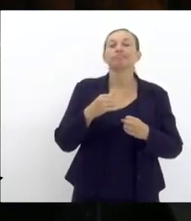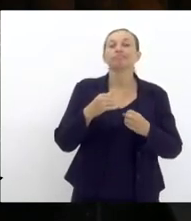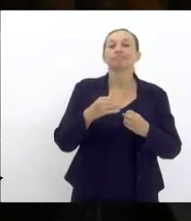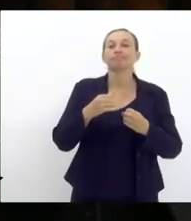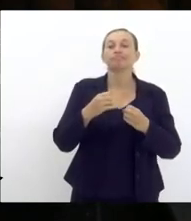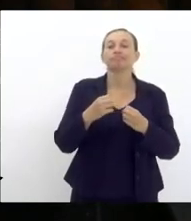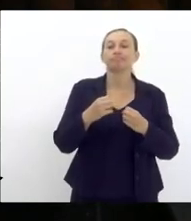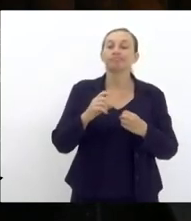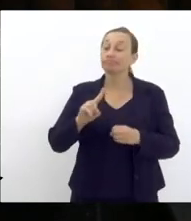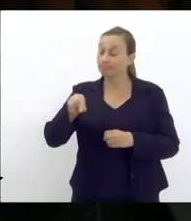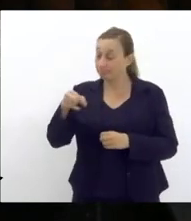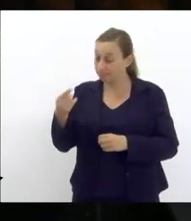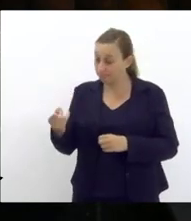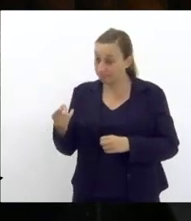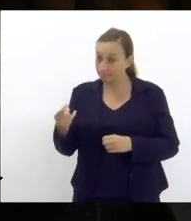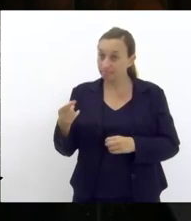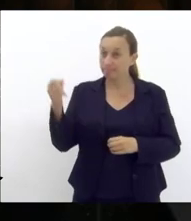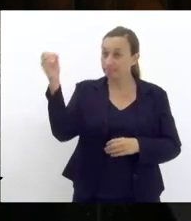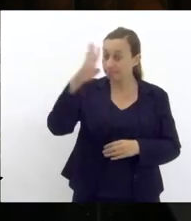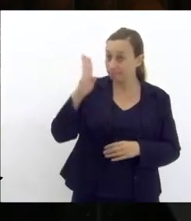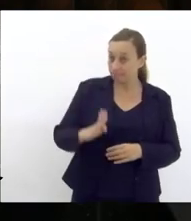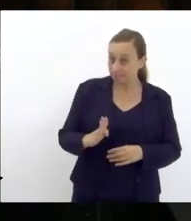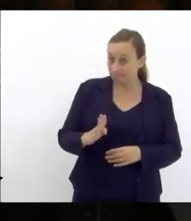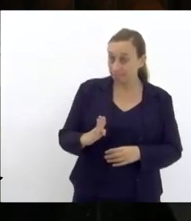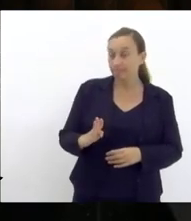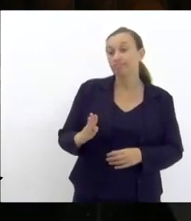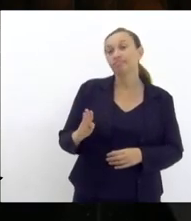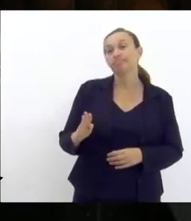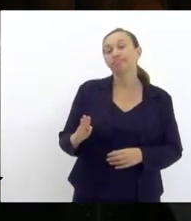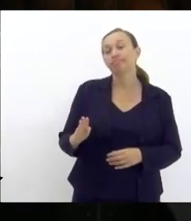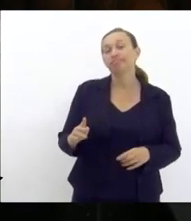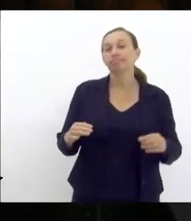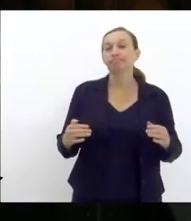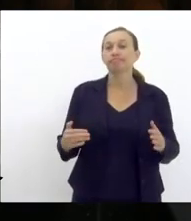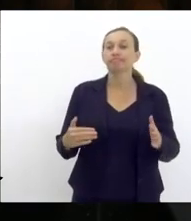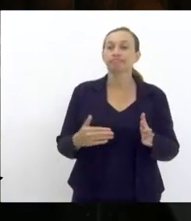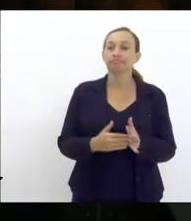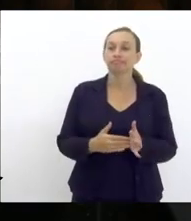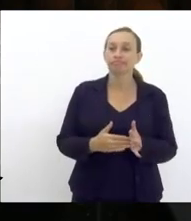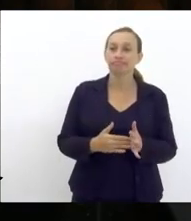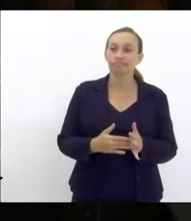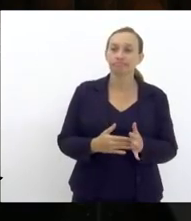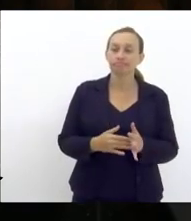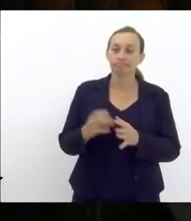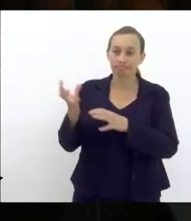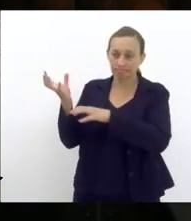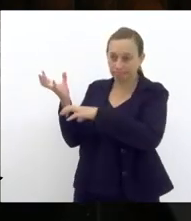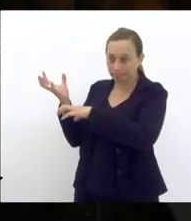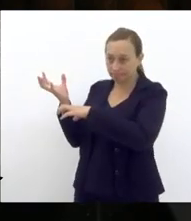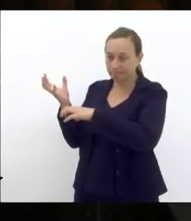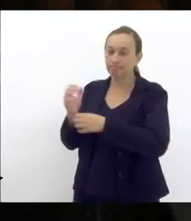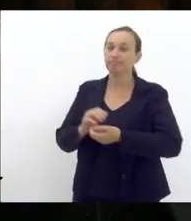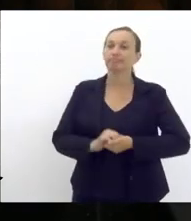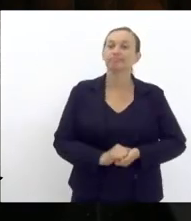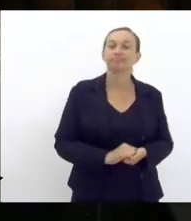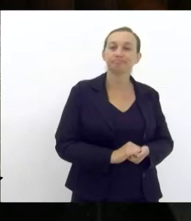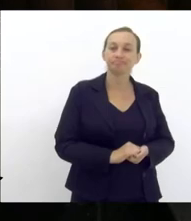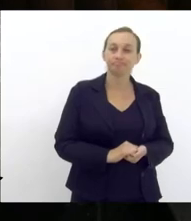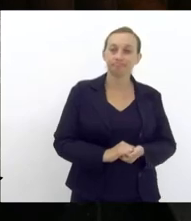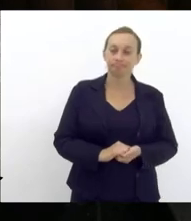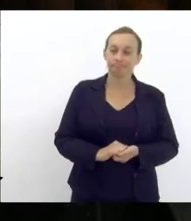plenários no Brasil inteiro e até mesmo no Congresso Nacional